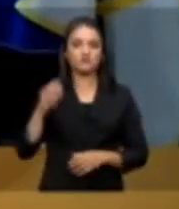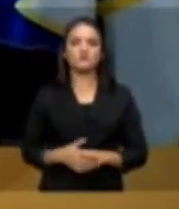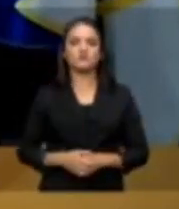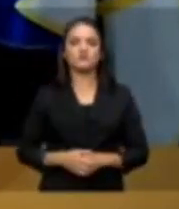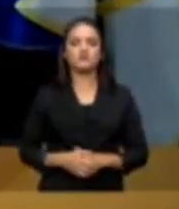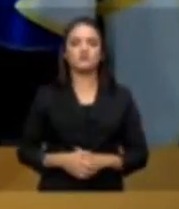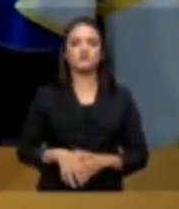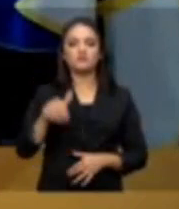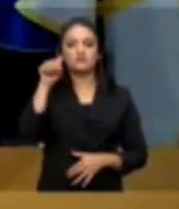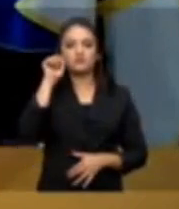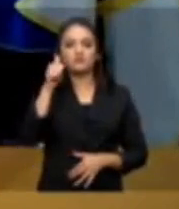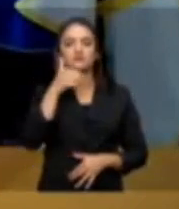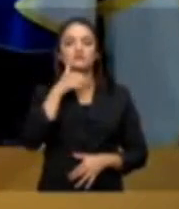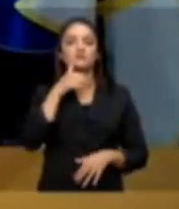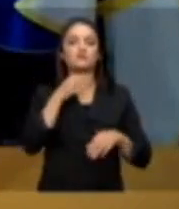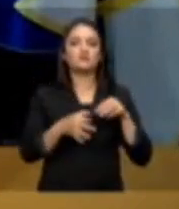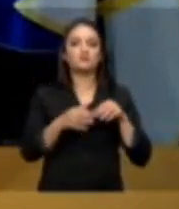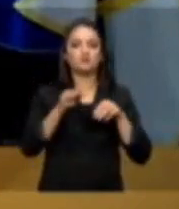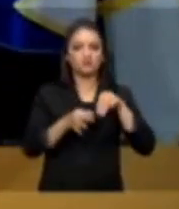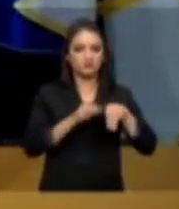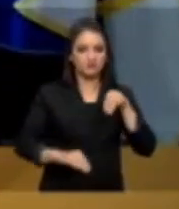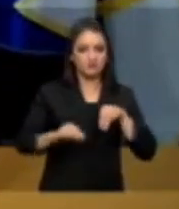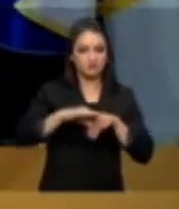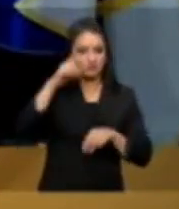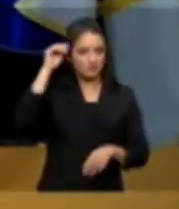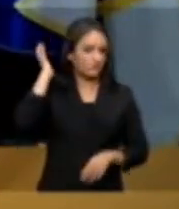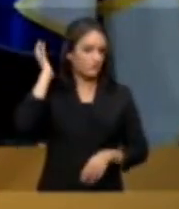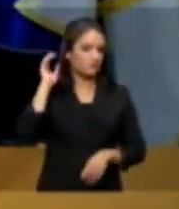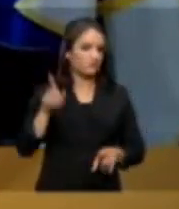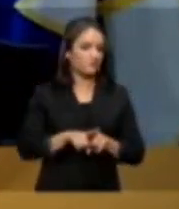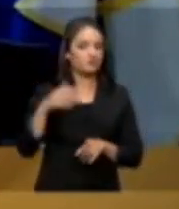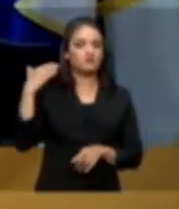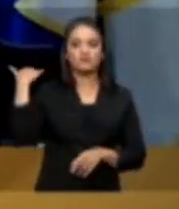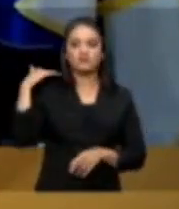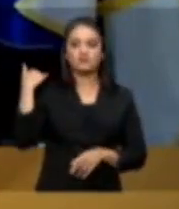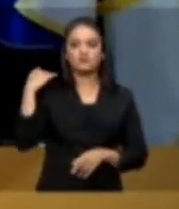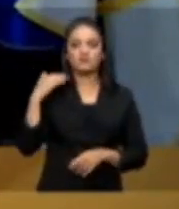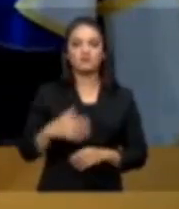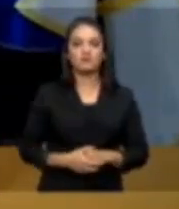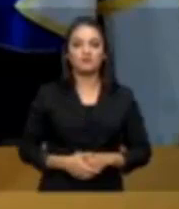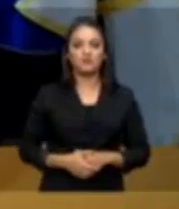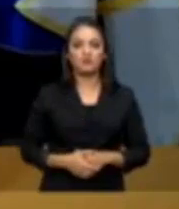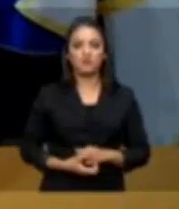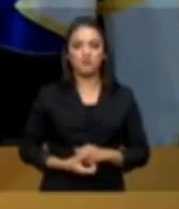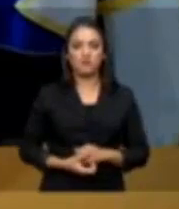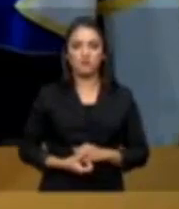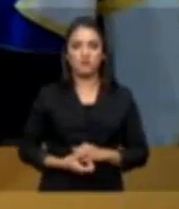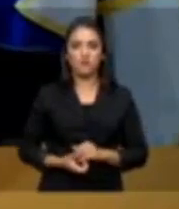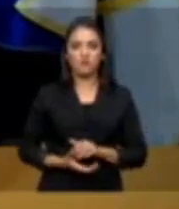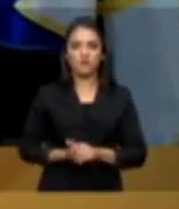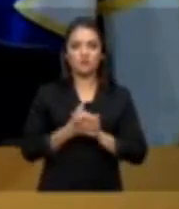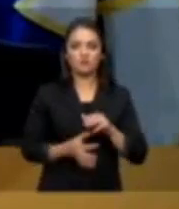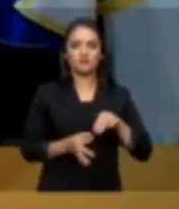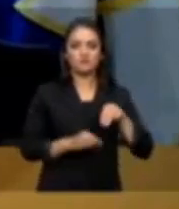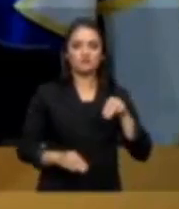senhoras ministras Rosa Weber e ministra Carmen Lúcia. Excelentíssimos senhores